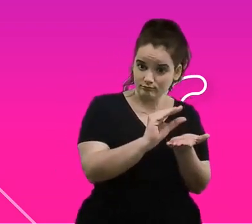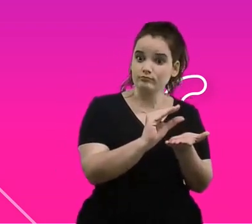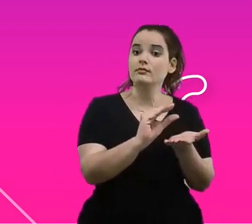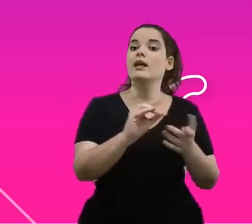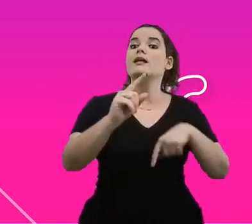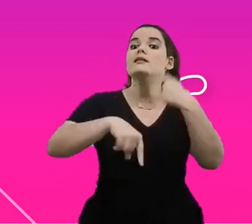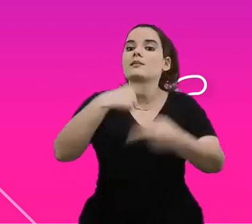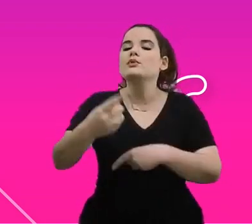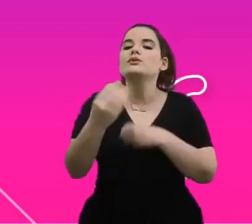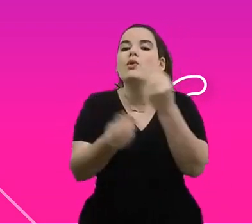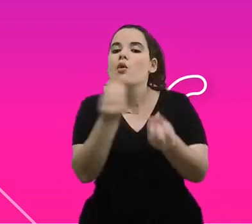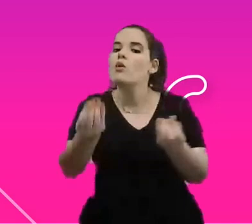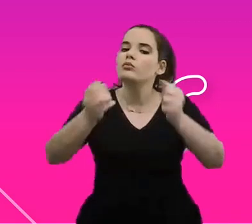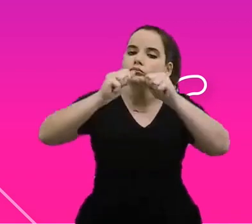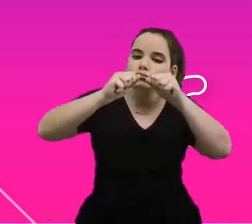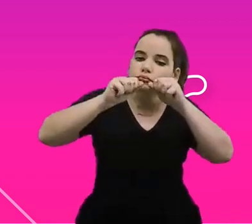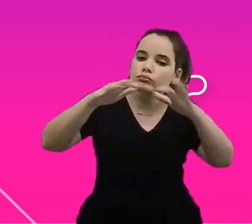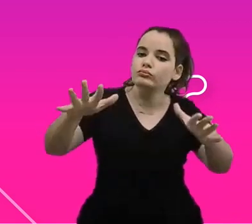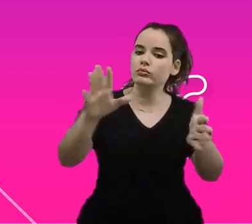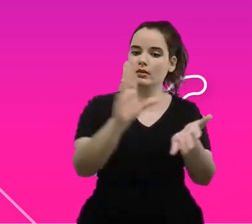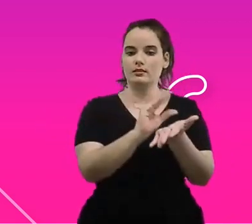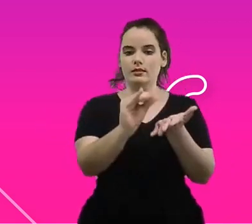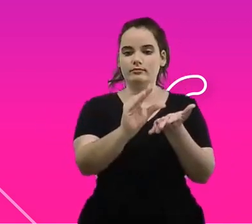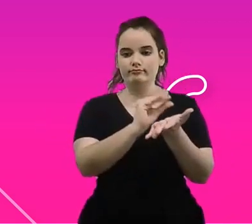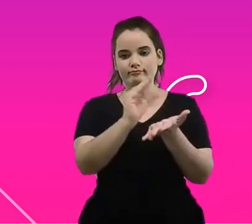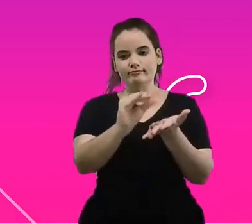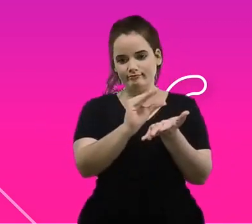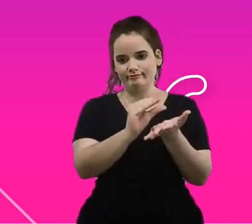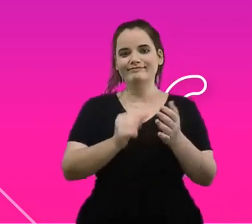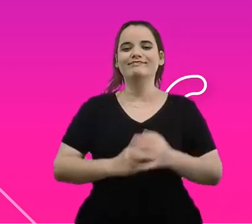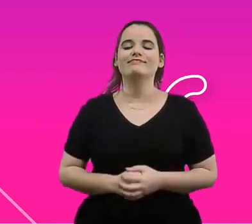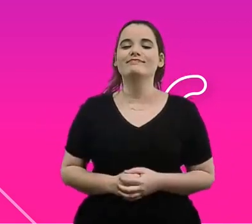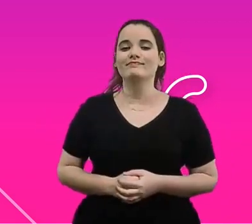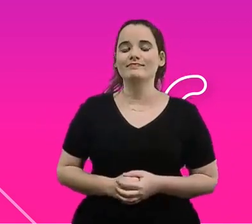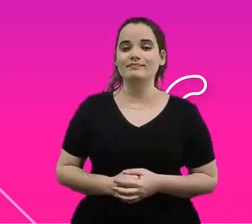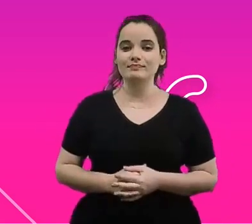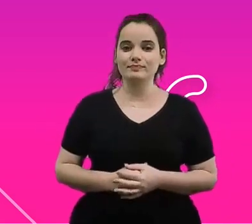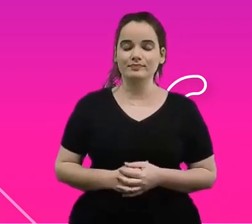com a necessidade.